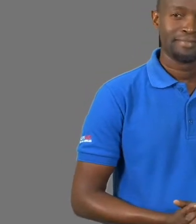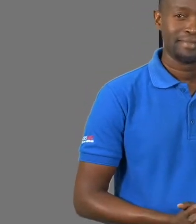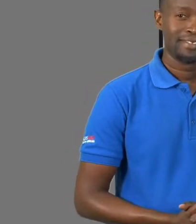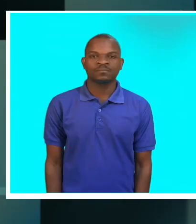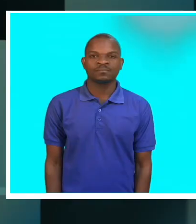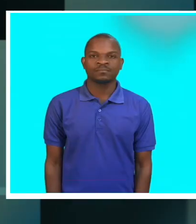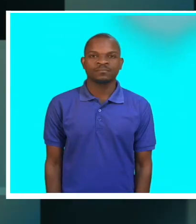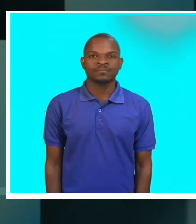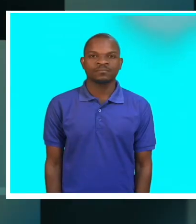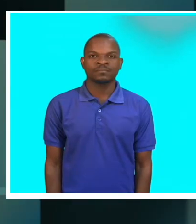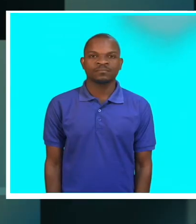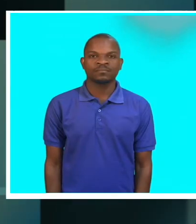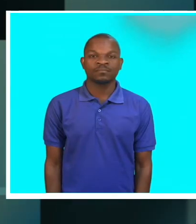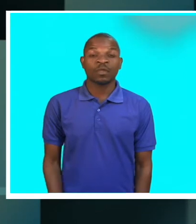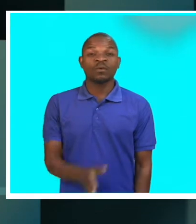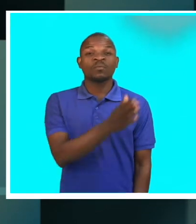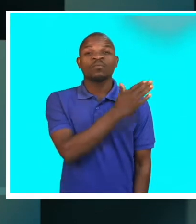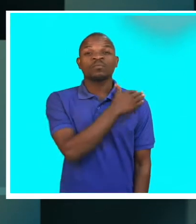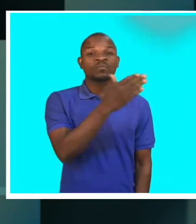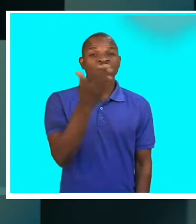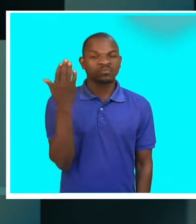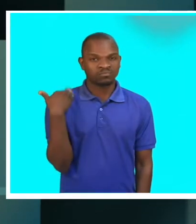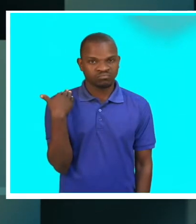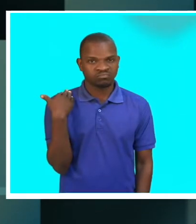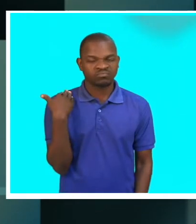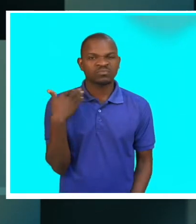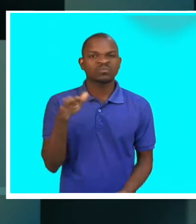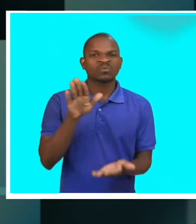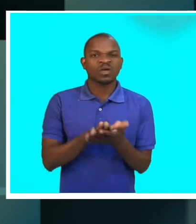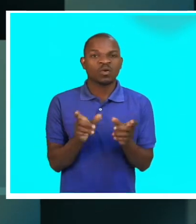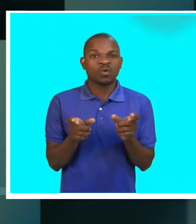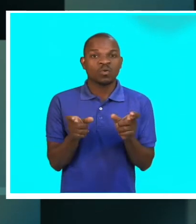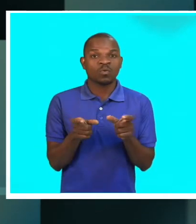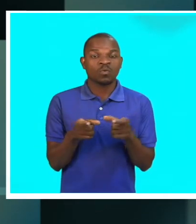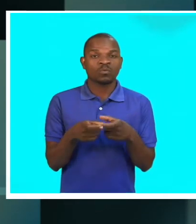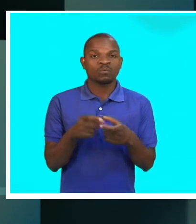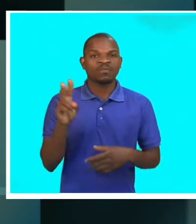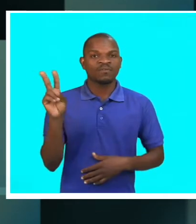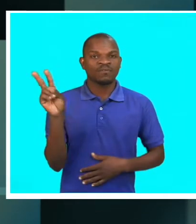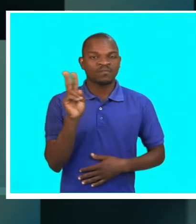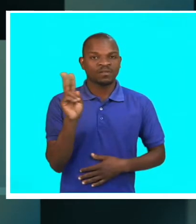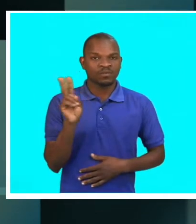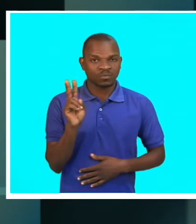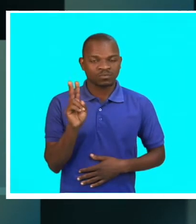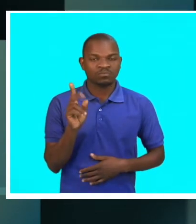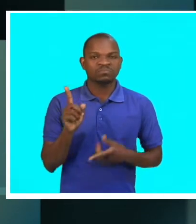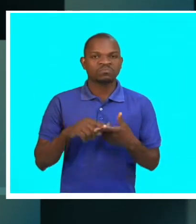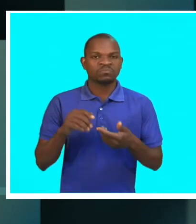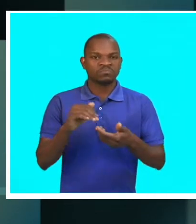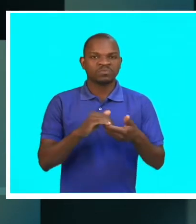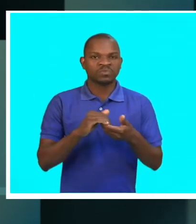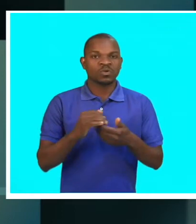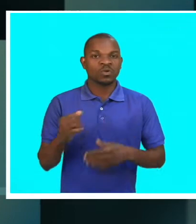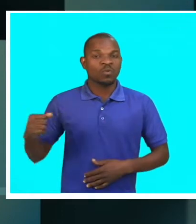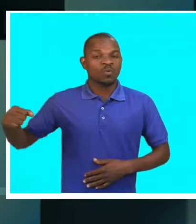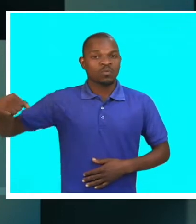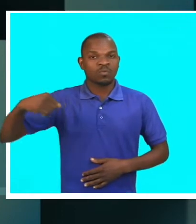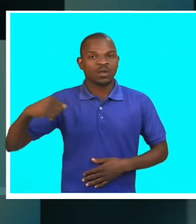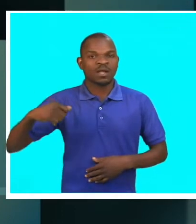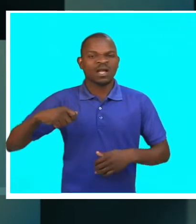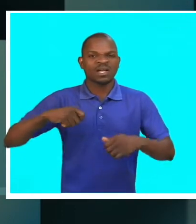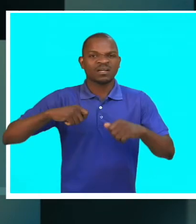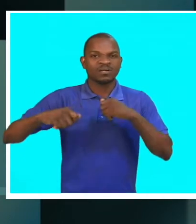O empresário e patrono do Vilanculo Futebol Clube Yassin Amugi, em parceria com a esposa do administrador de Vilanculo,